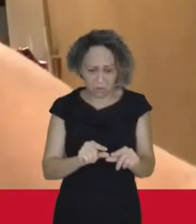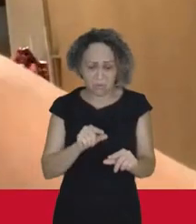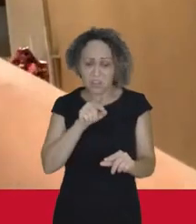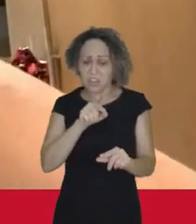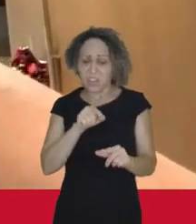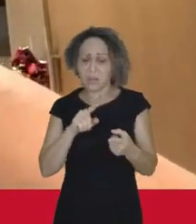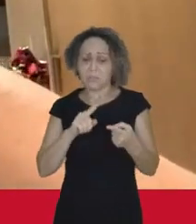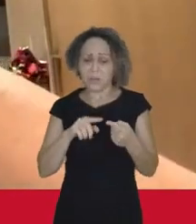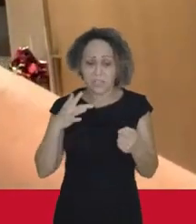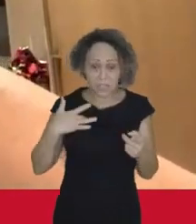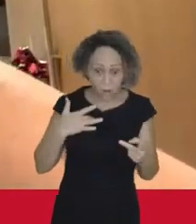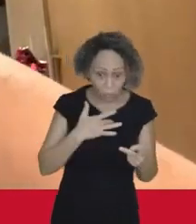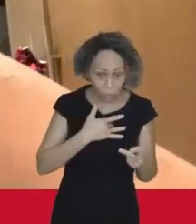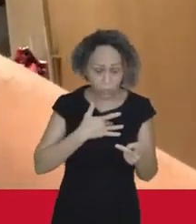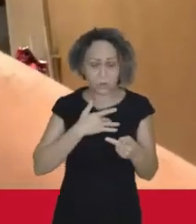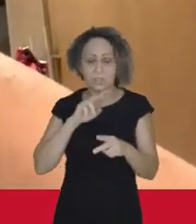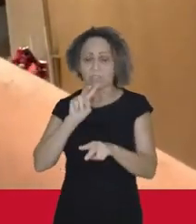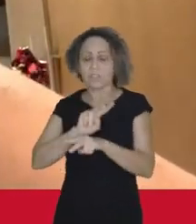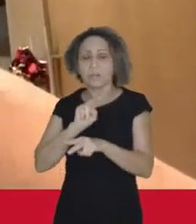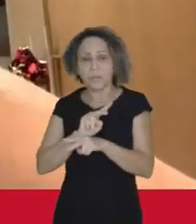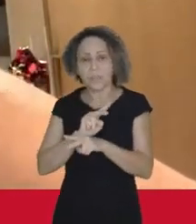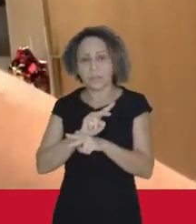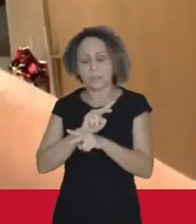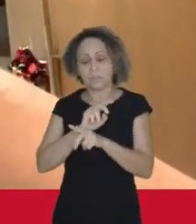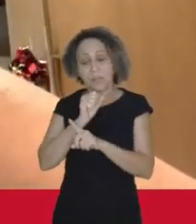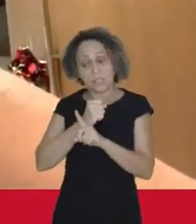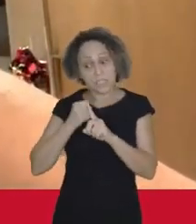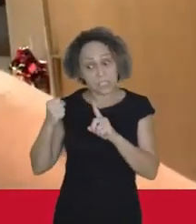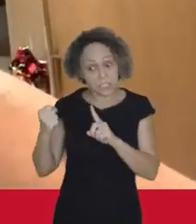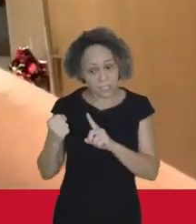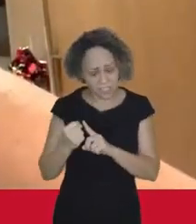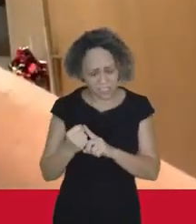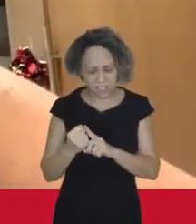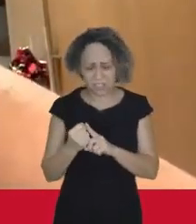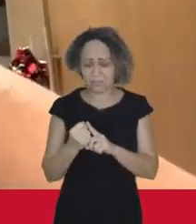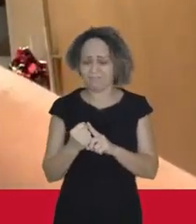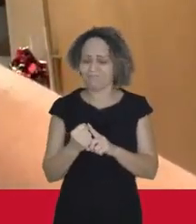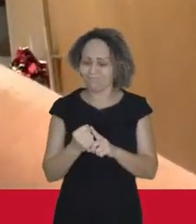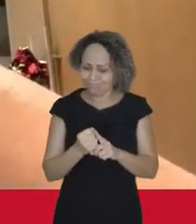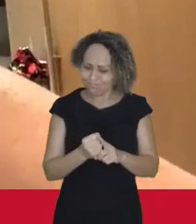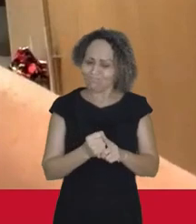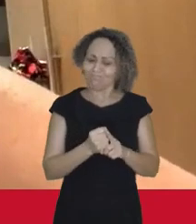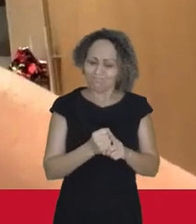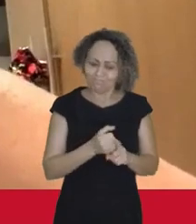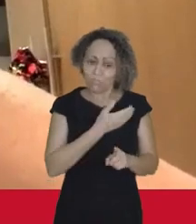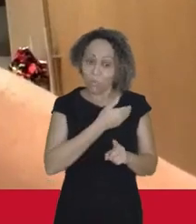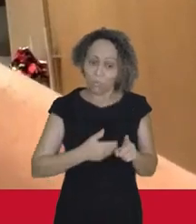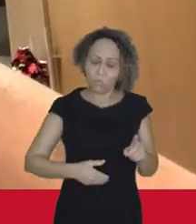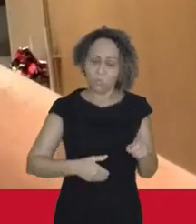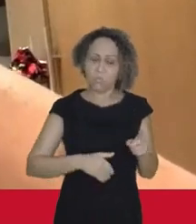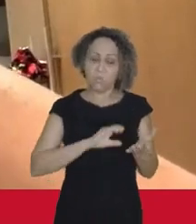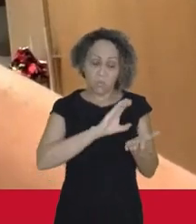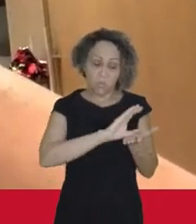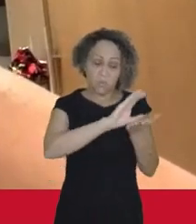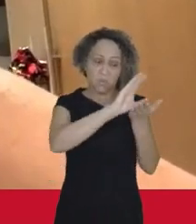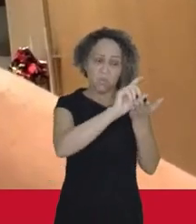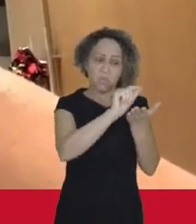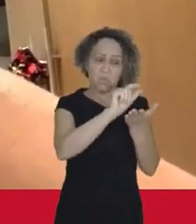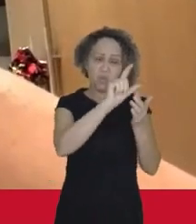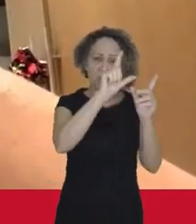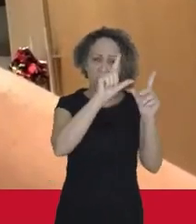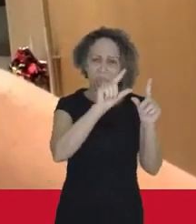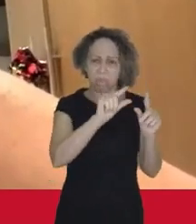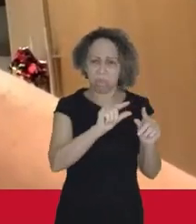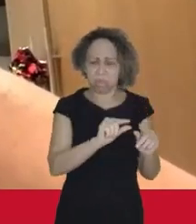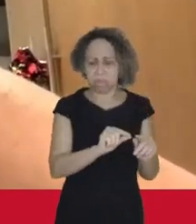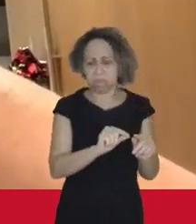assistência, que isso agrava, em especial, a questão do acesso à saúde e